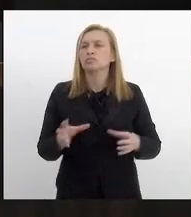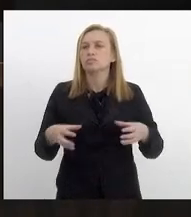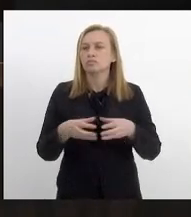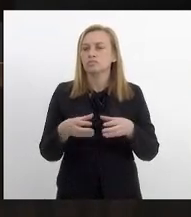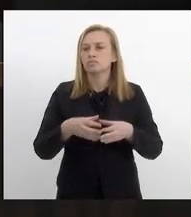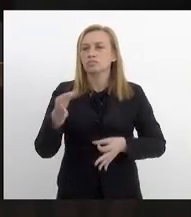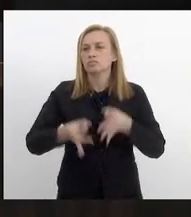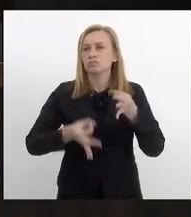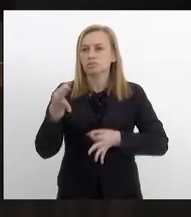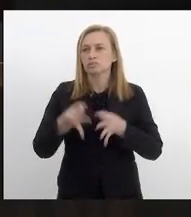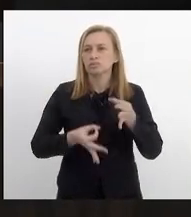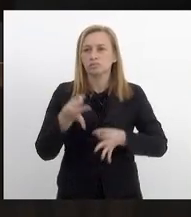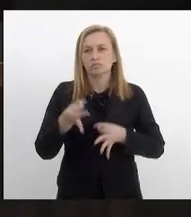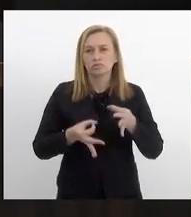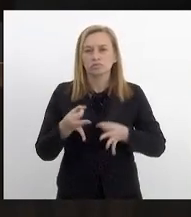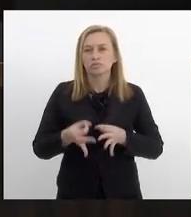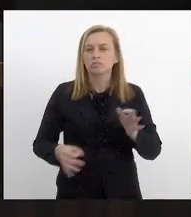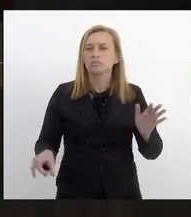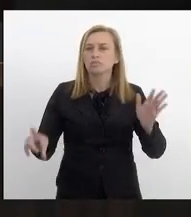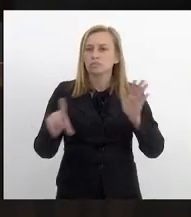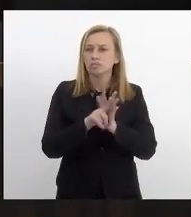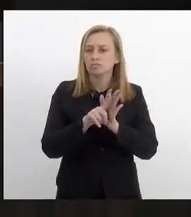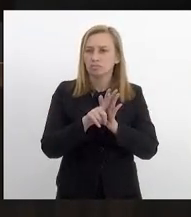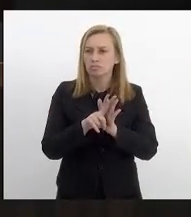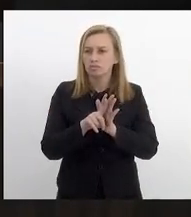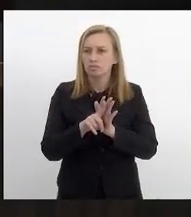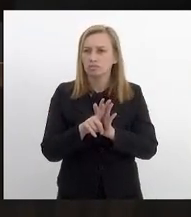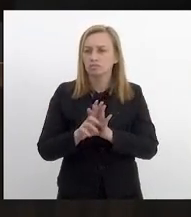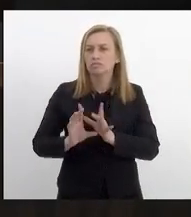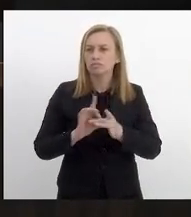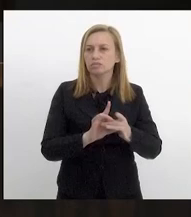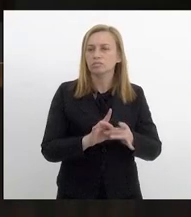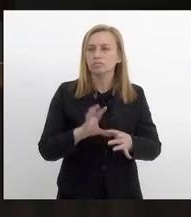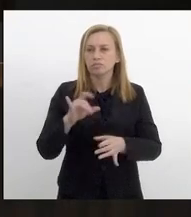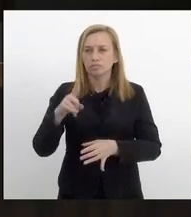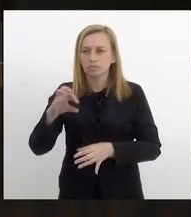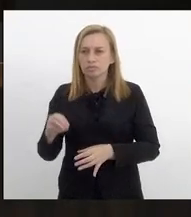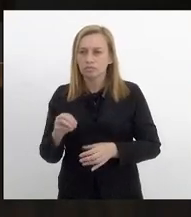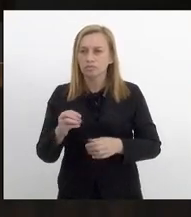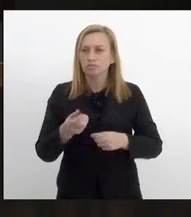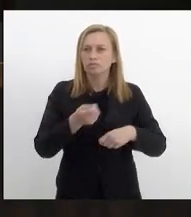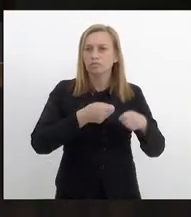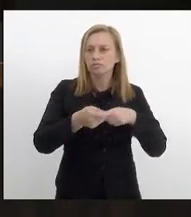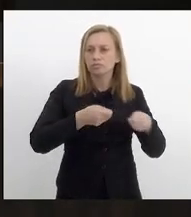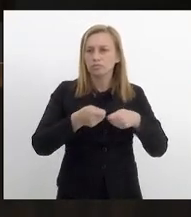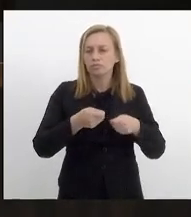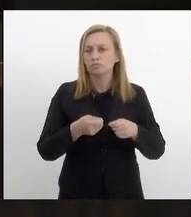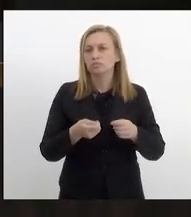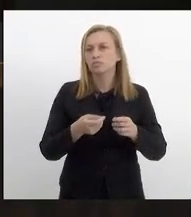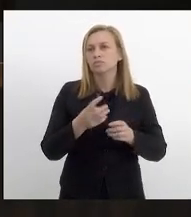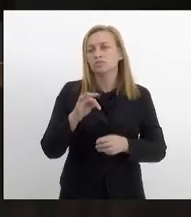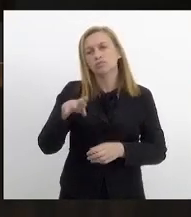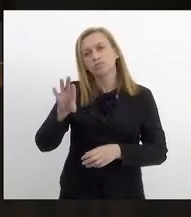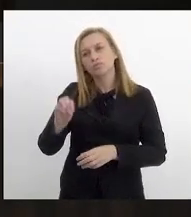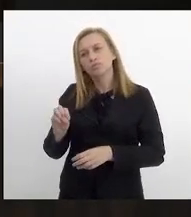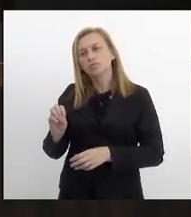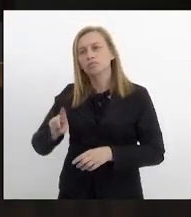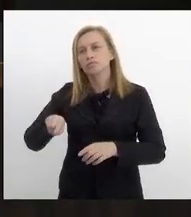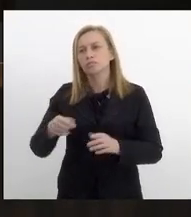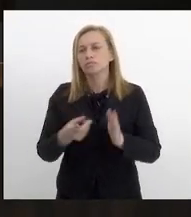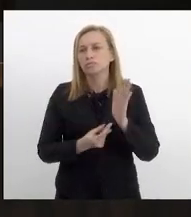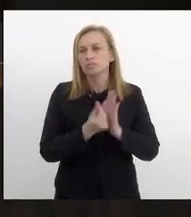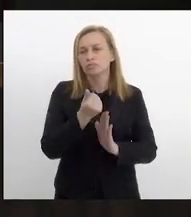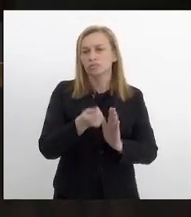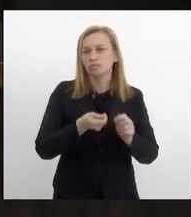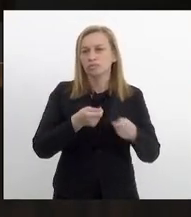comissões de Constituição e Justiça, Legislação Constitucional Complementar e Código, Tributação, Controle da Arrecadação Estadual, Fiscalização dos Tributos e de Orçamento,